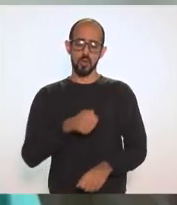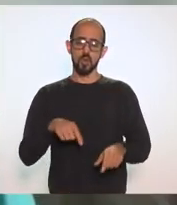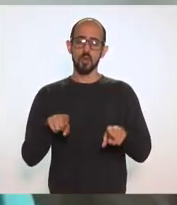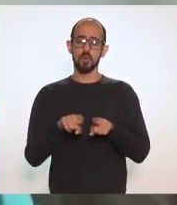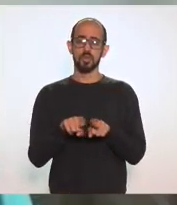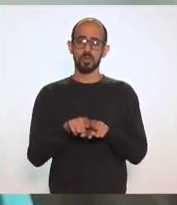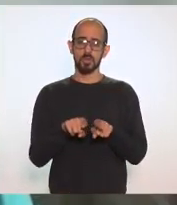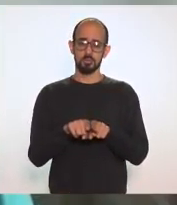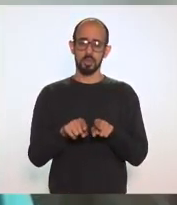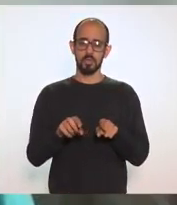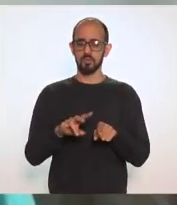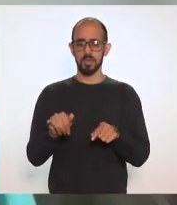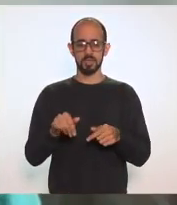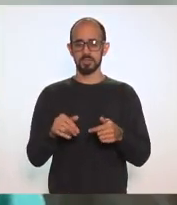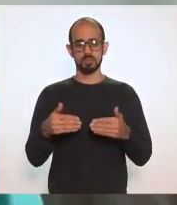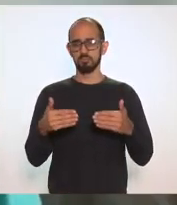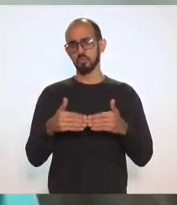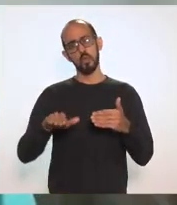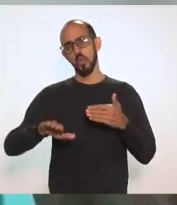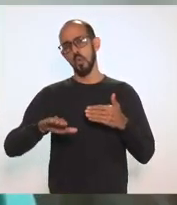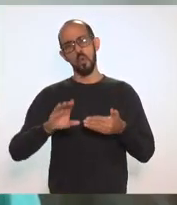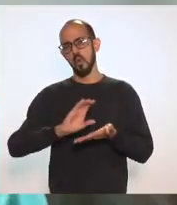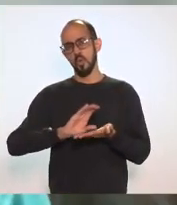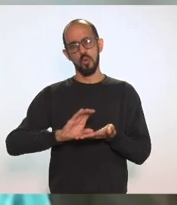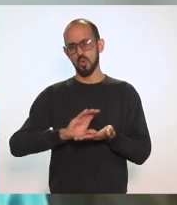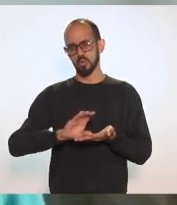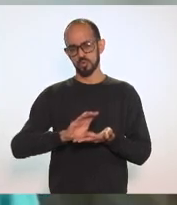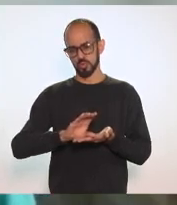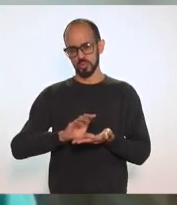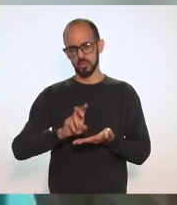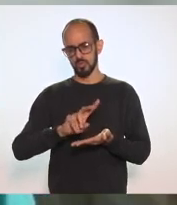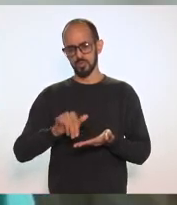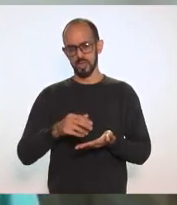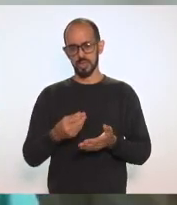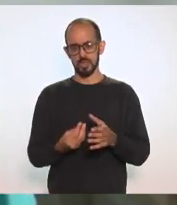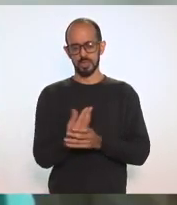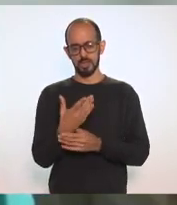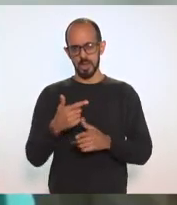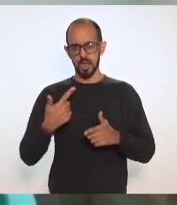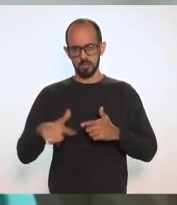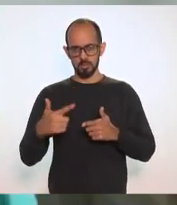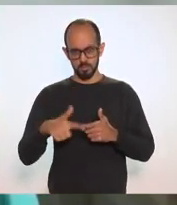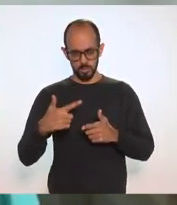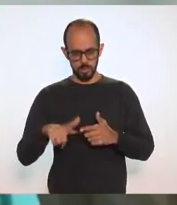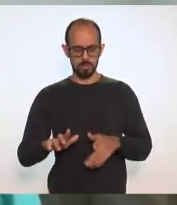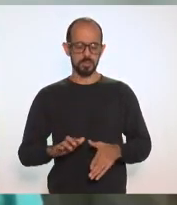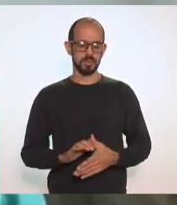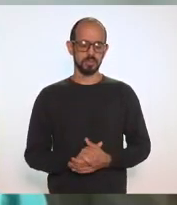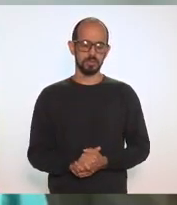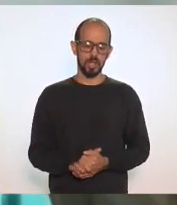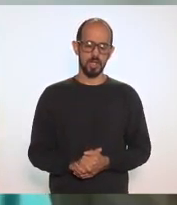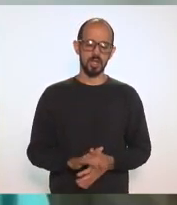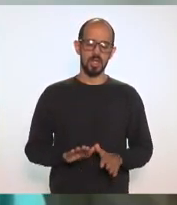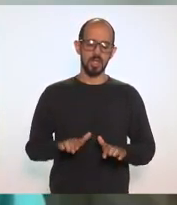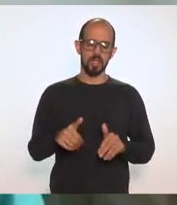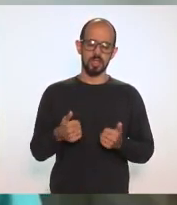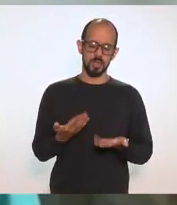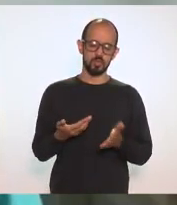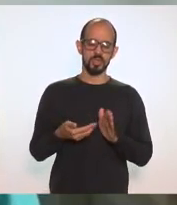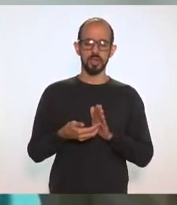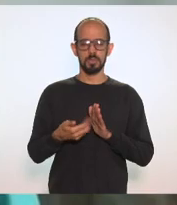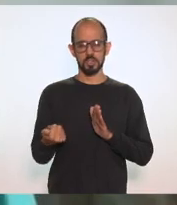de ações diretas de inconstitucionalidade que acarretarão a inviabilidade do mesmo. Então, seria para tirar